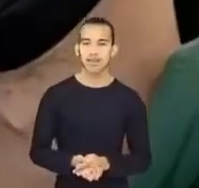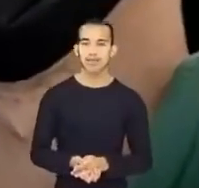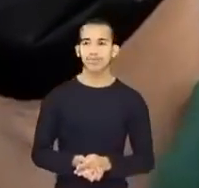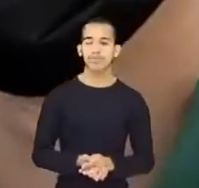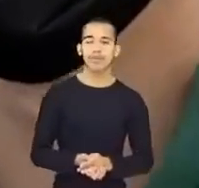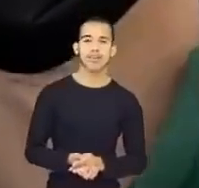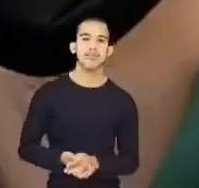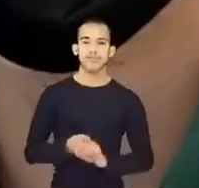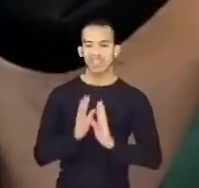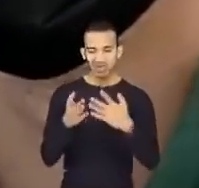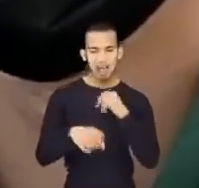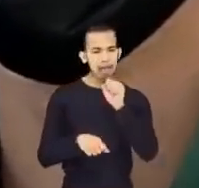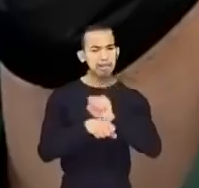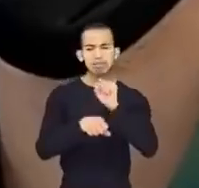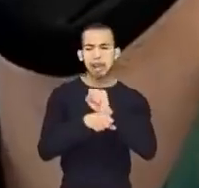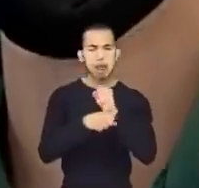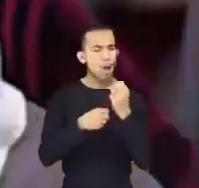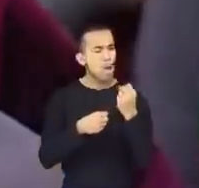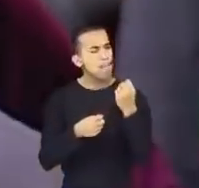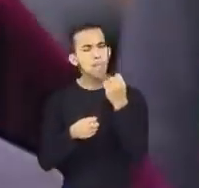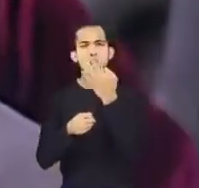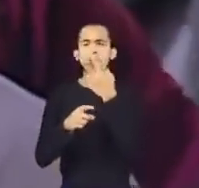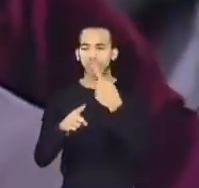Eu já esperei muitas vezes.